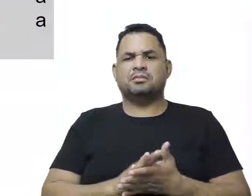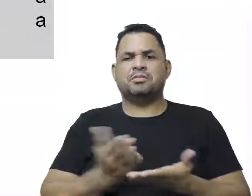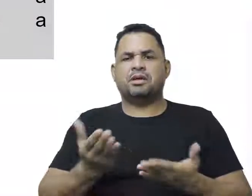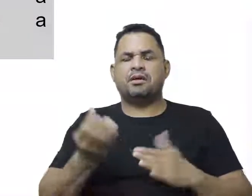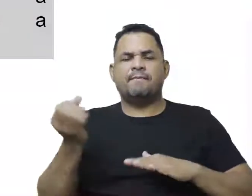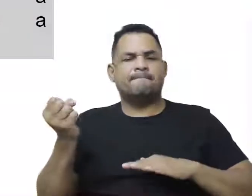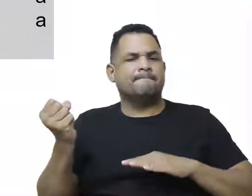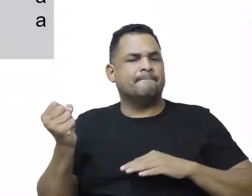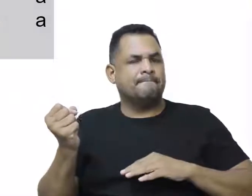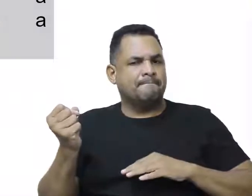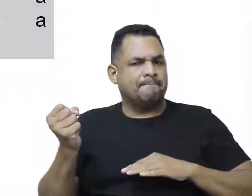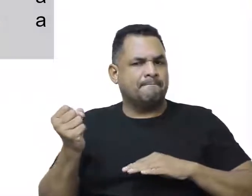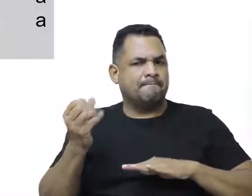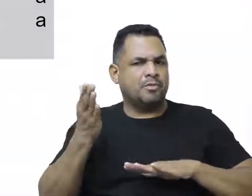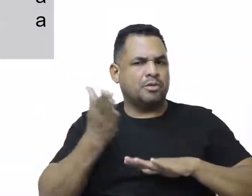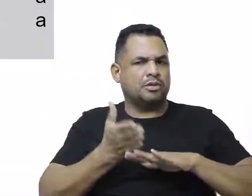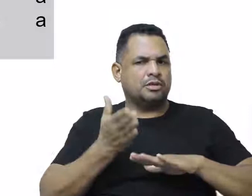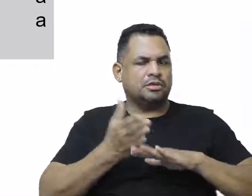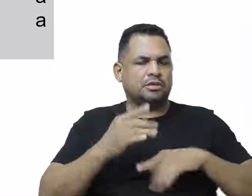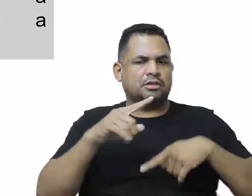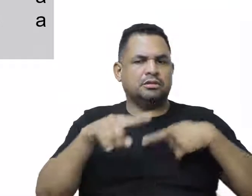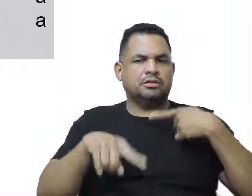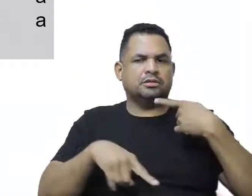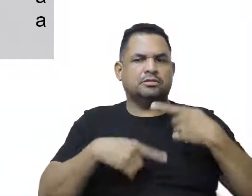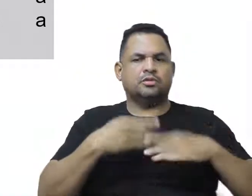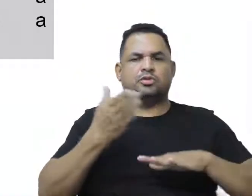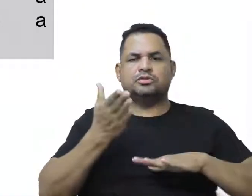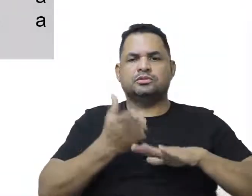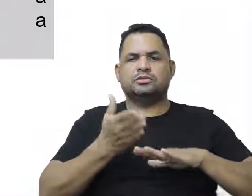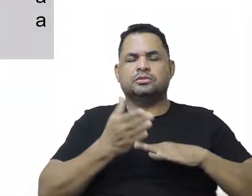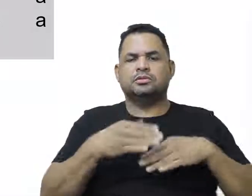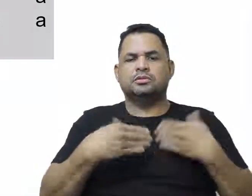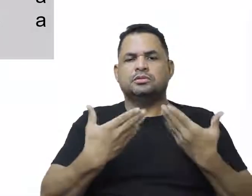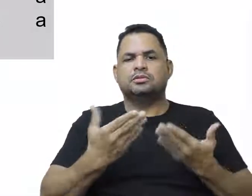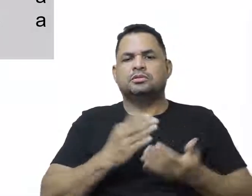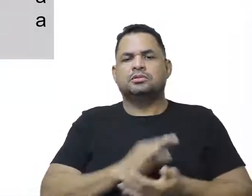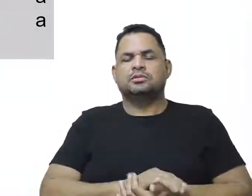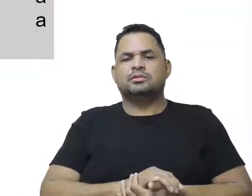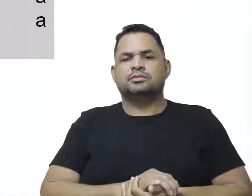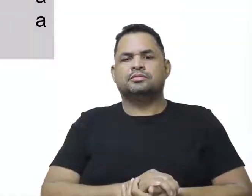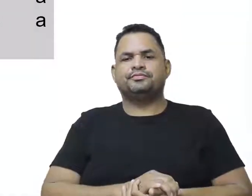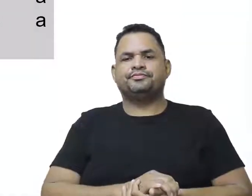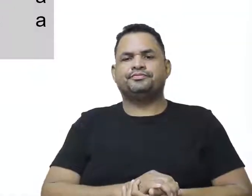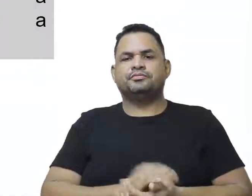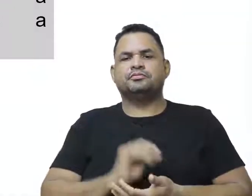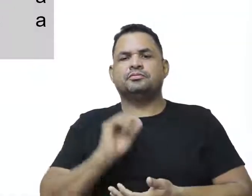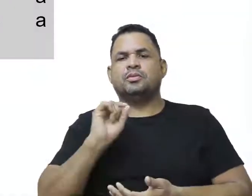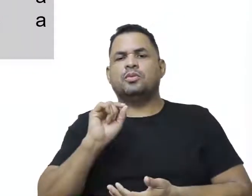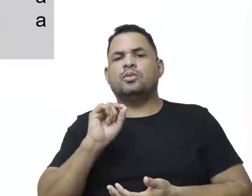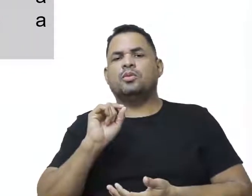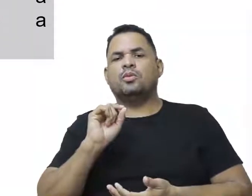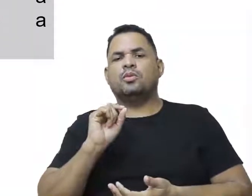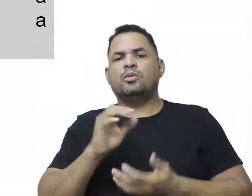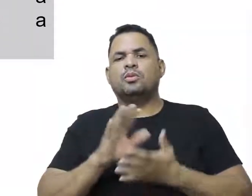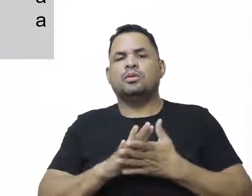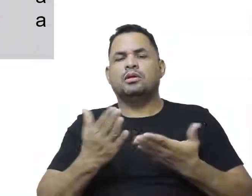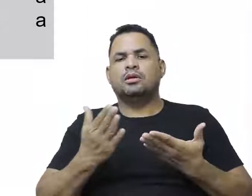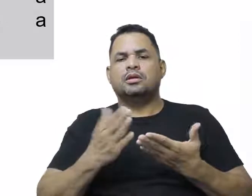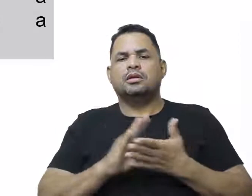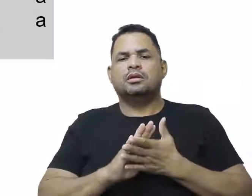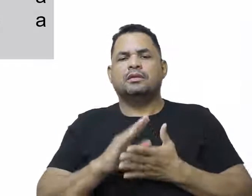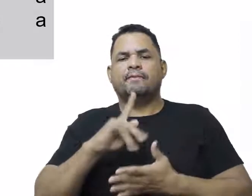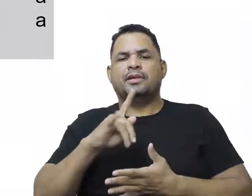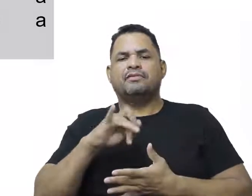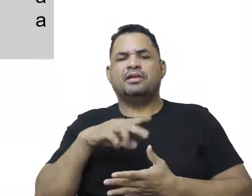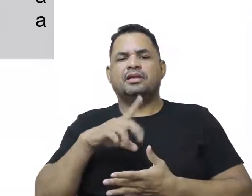modernidade e pós-modernidade a gente falou do pós-modernismo que que ele privilegia